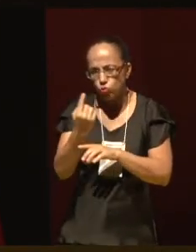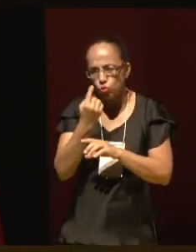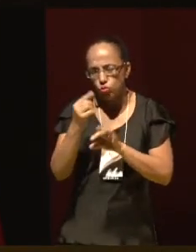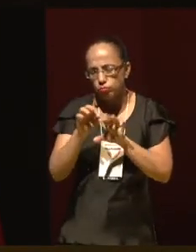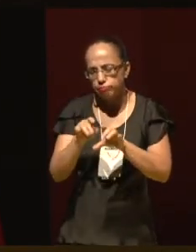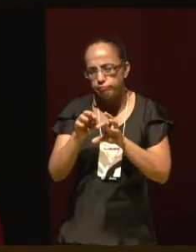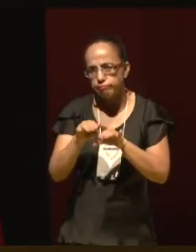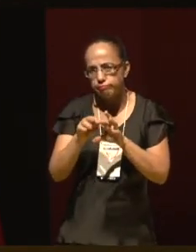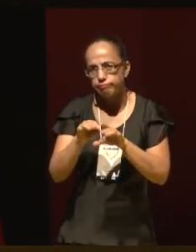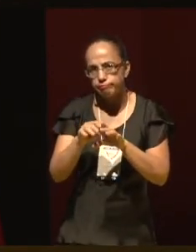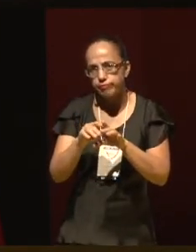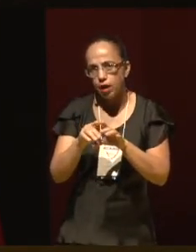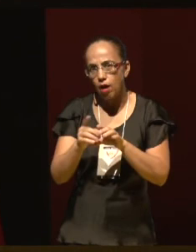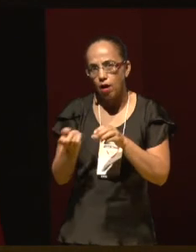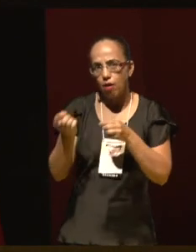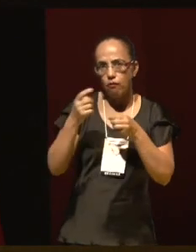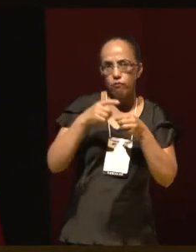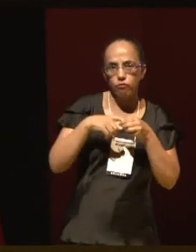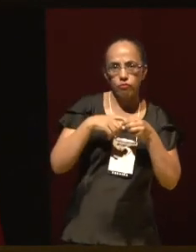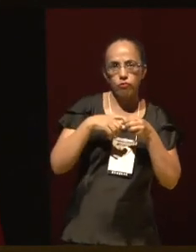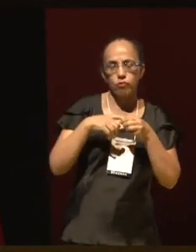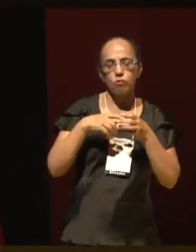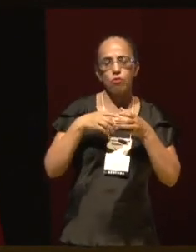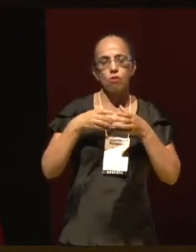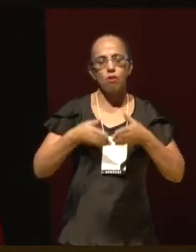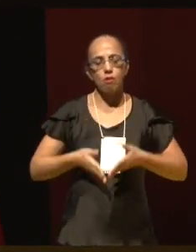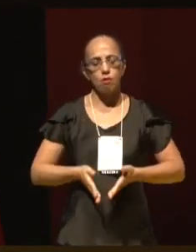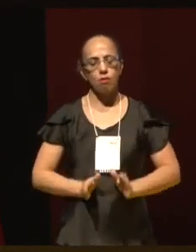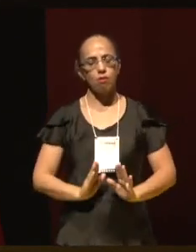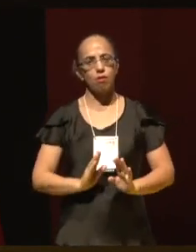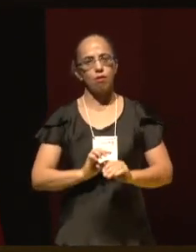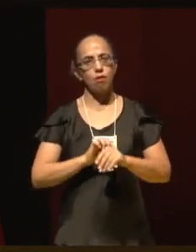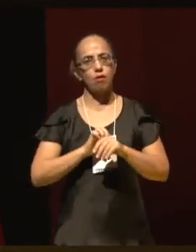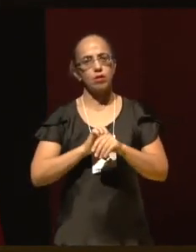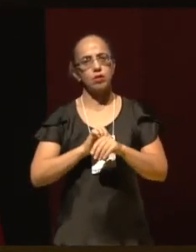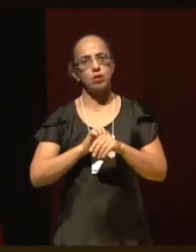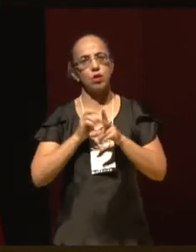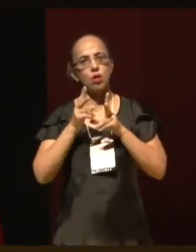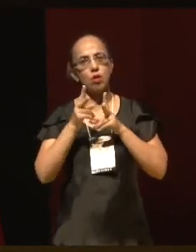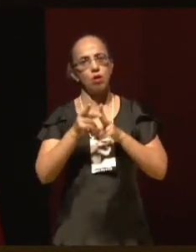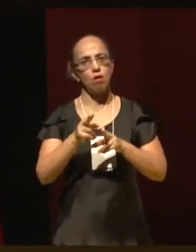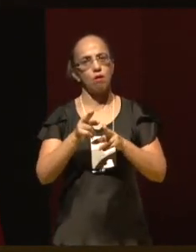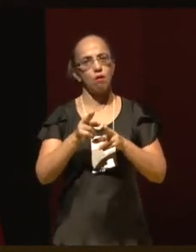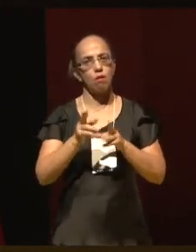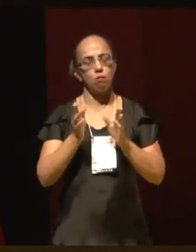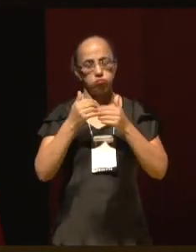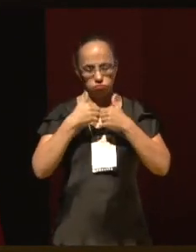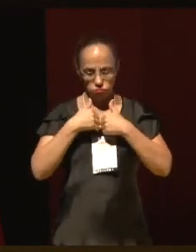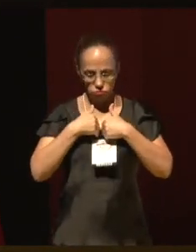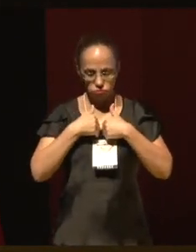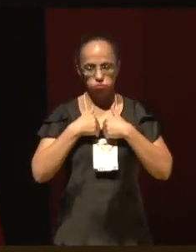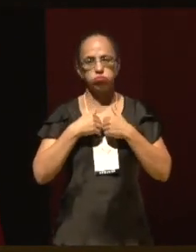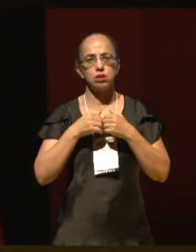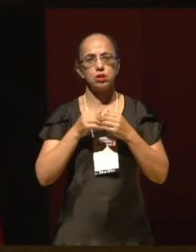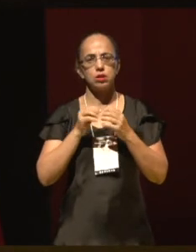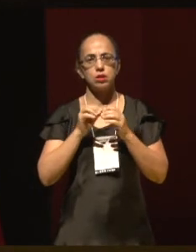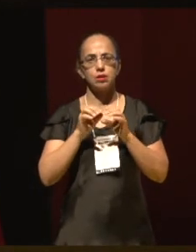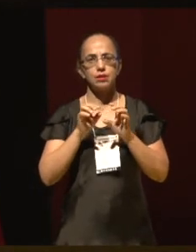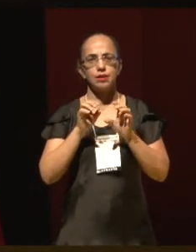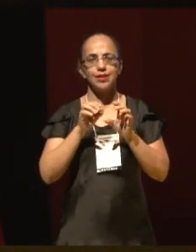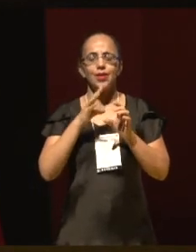autista savant, uma pessoa que tem um grande conhecimento, mas não tem capacidade para o